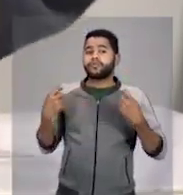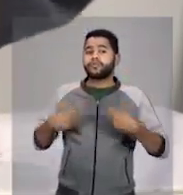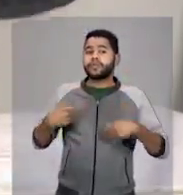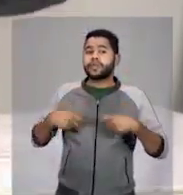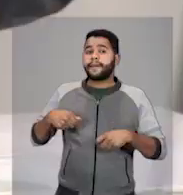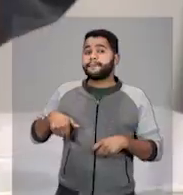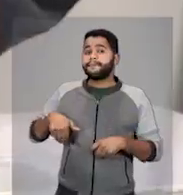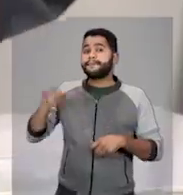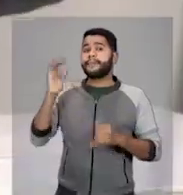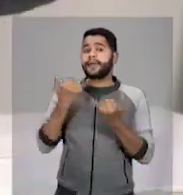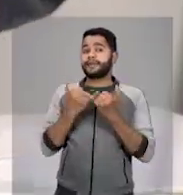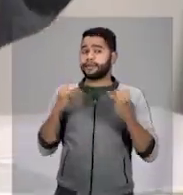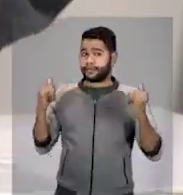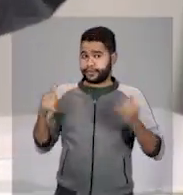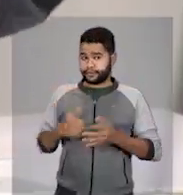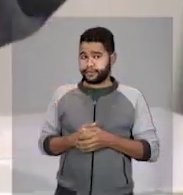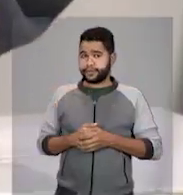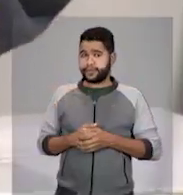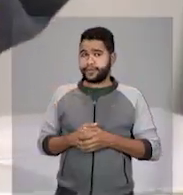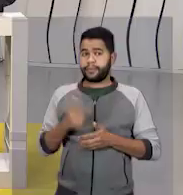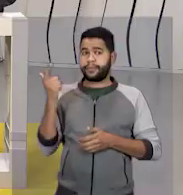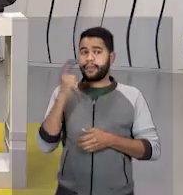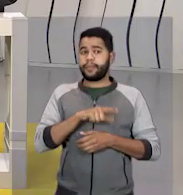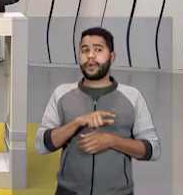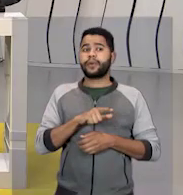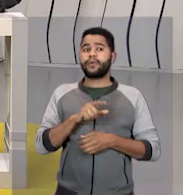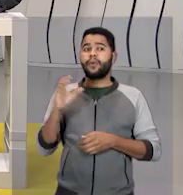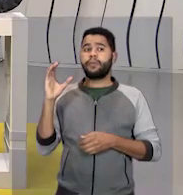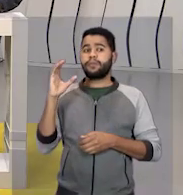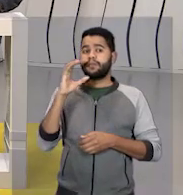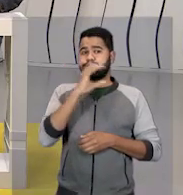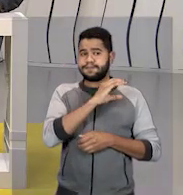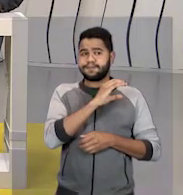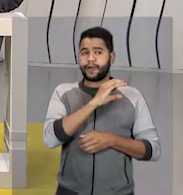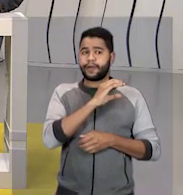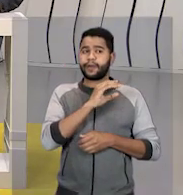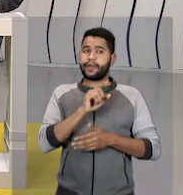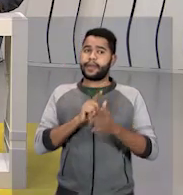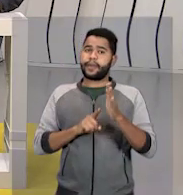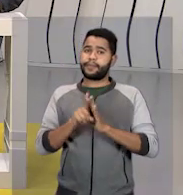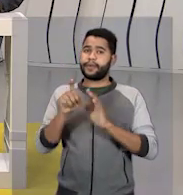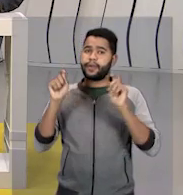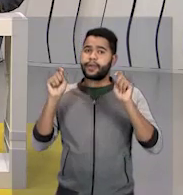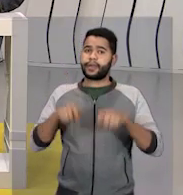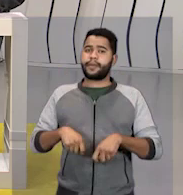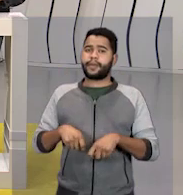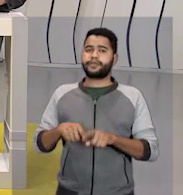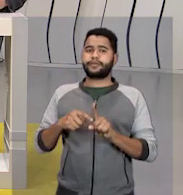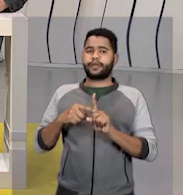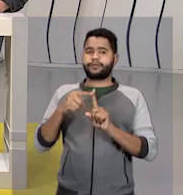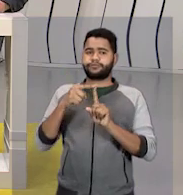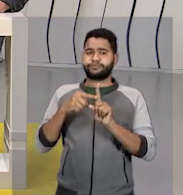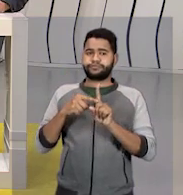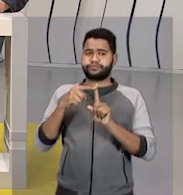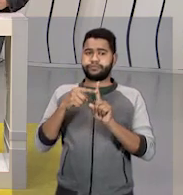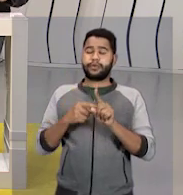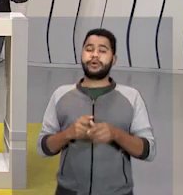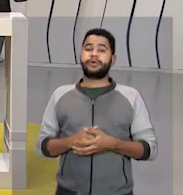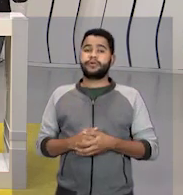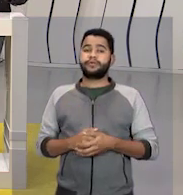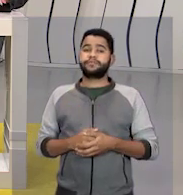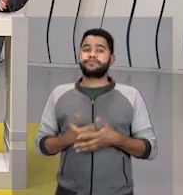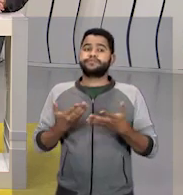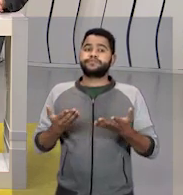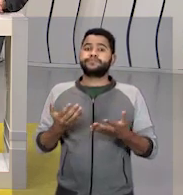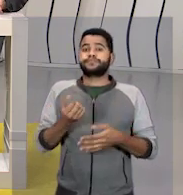de mais energia para ser aquecido? Essa é a pergunta da capacidade térmica. A capacidade térmica